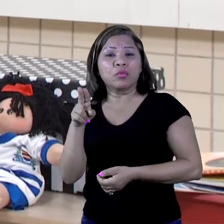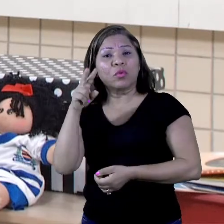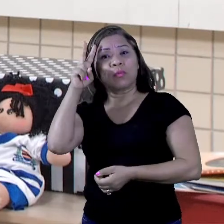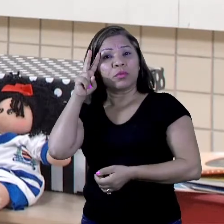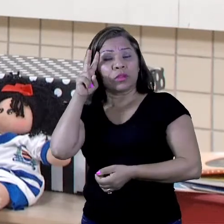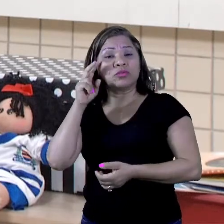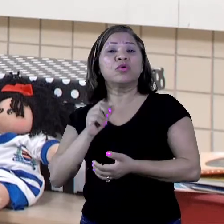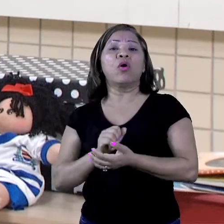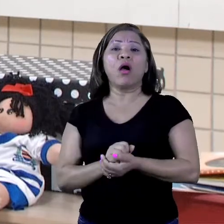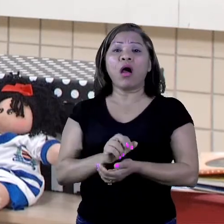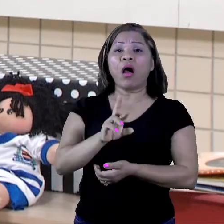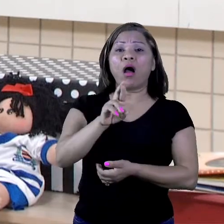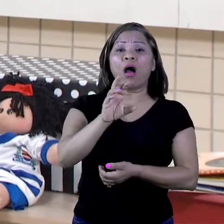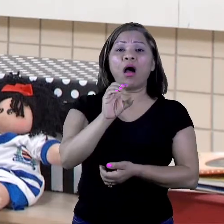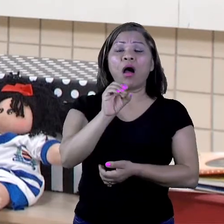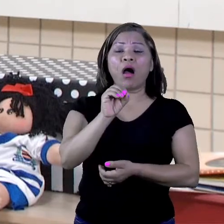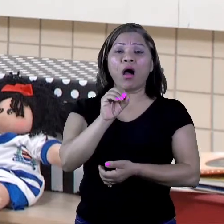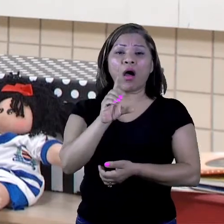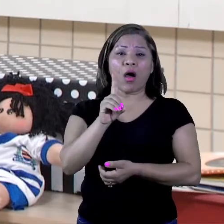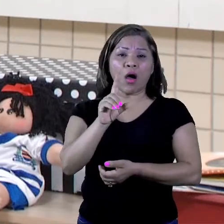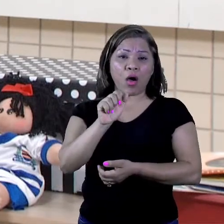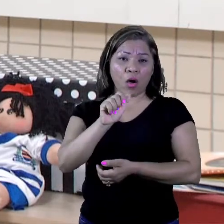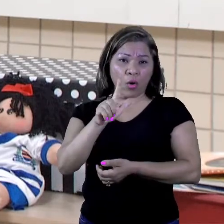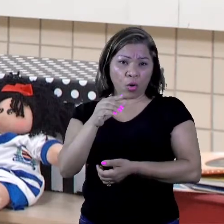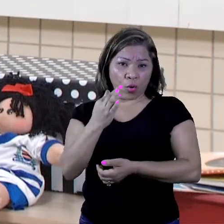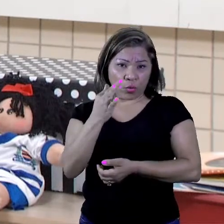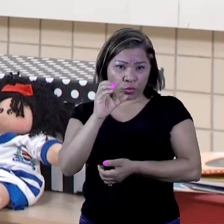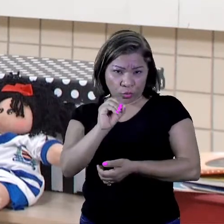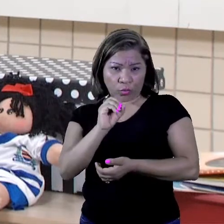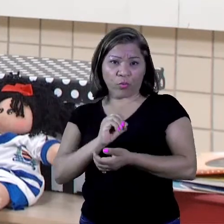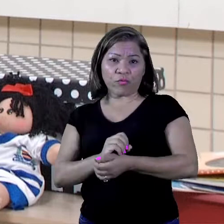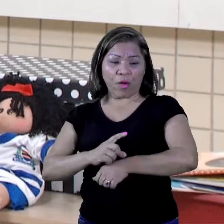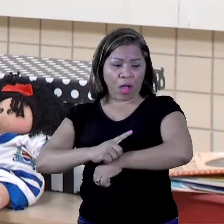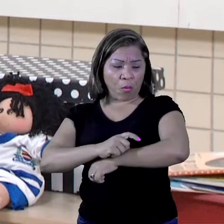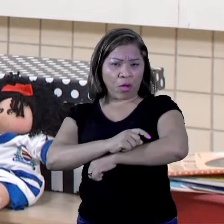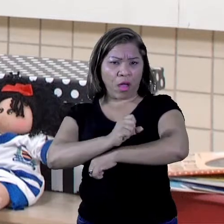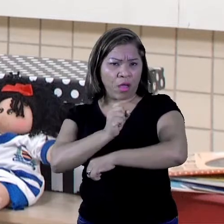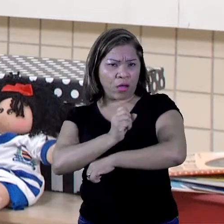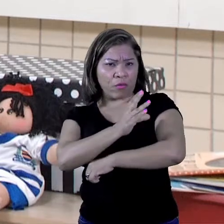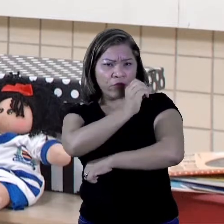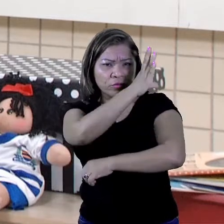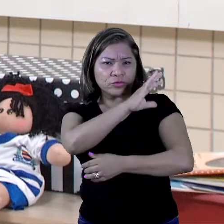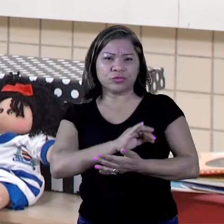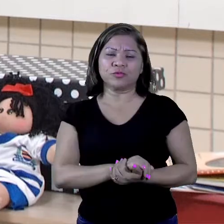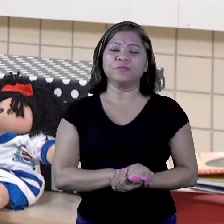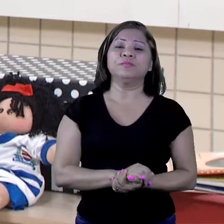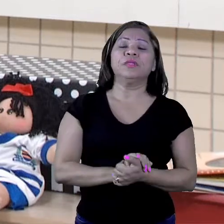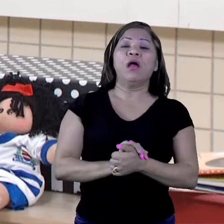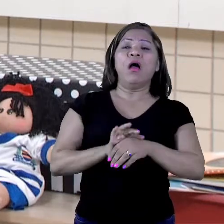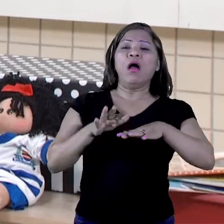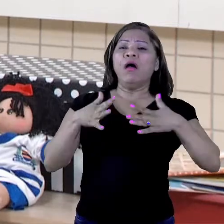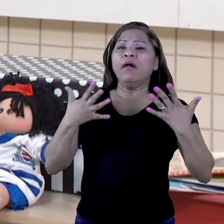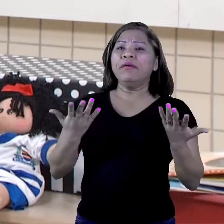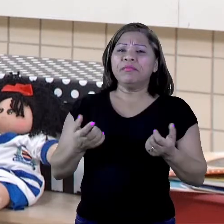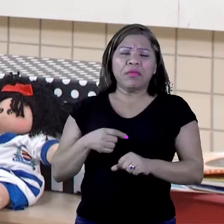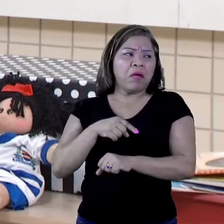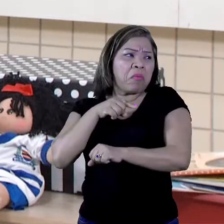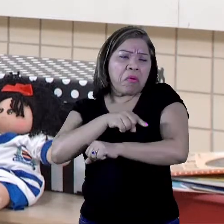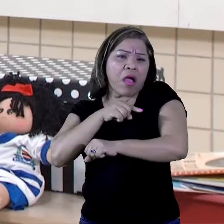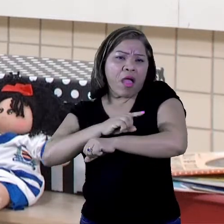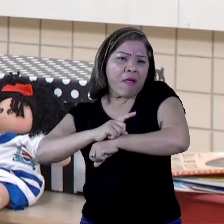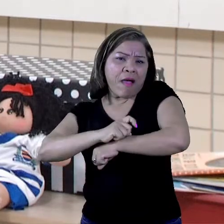Rodolfo, o caracol viajante, que era o personagem dessa história. Se eu pergunto para vocês, o que Rodolfo adora